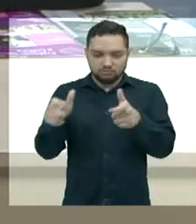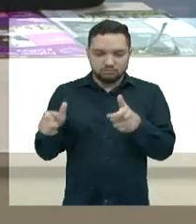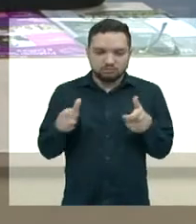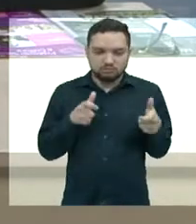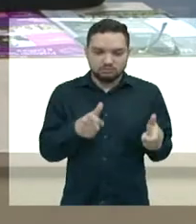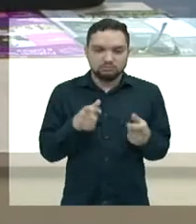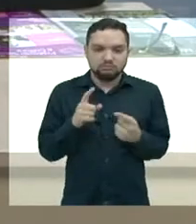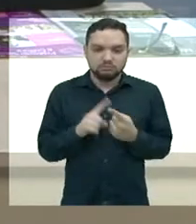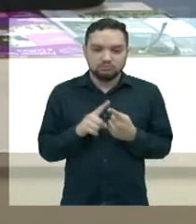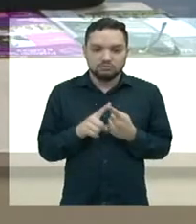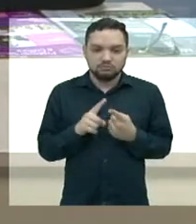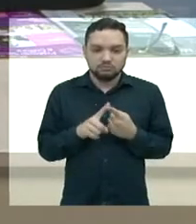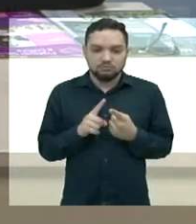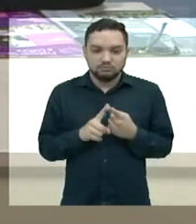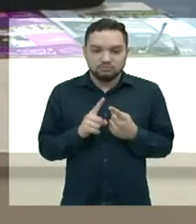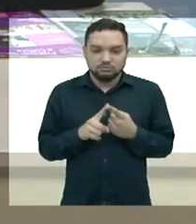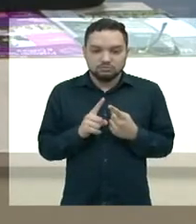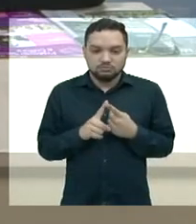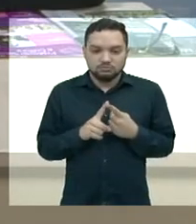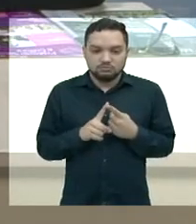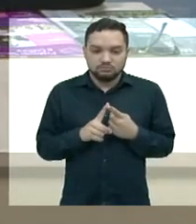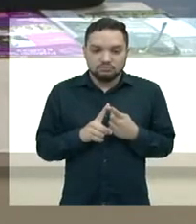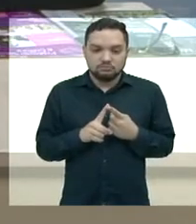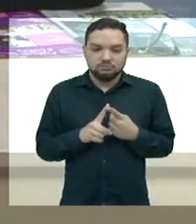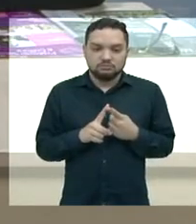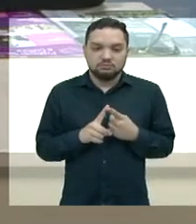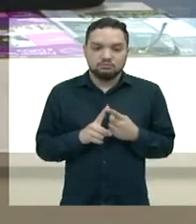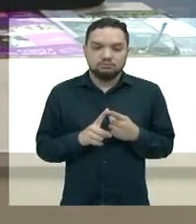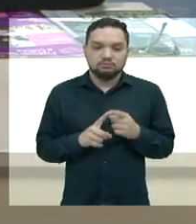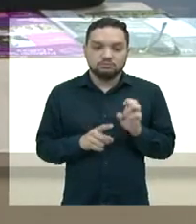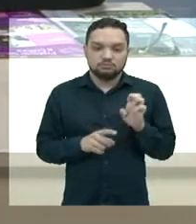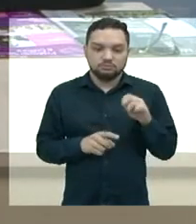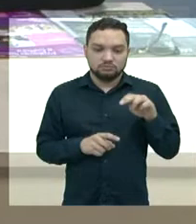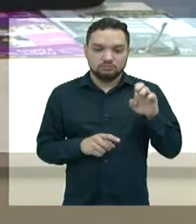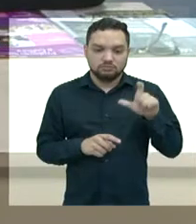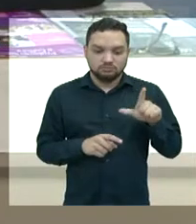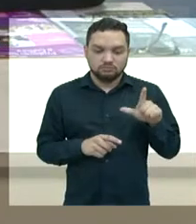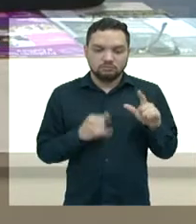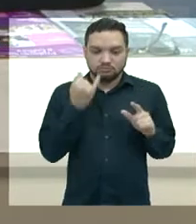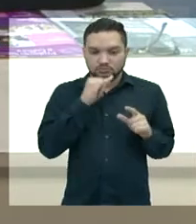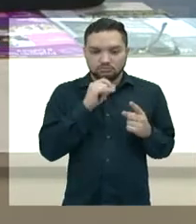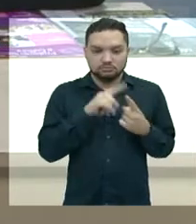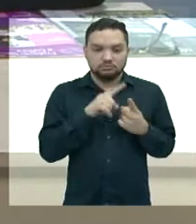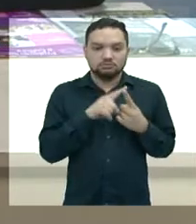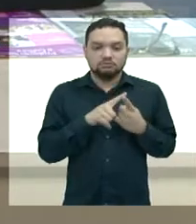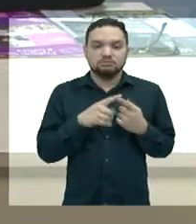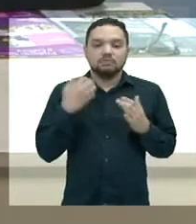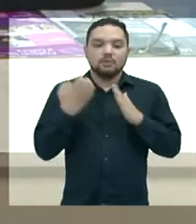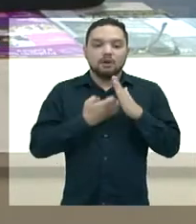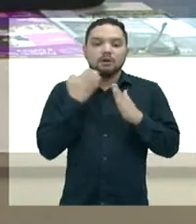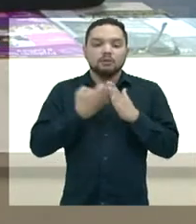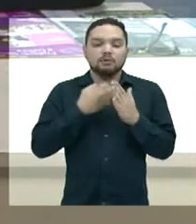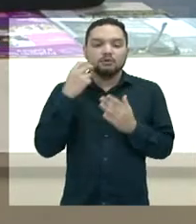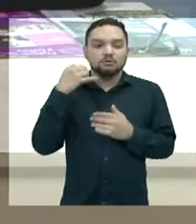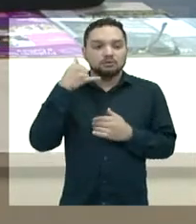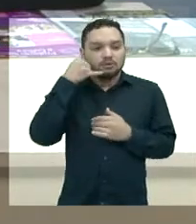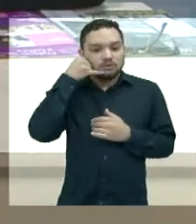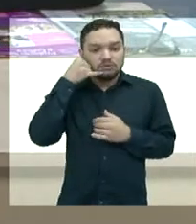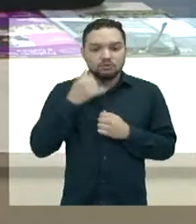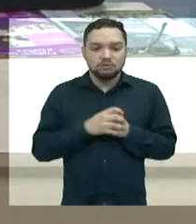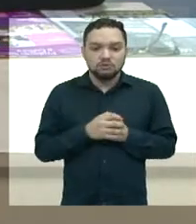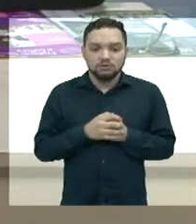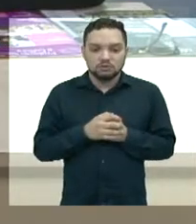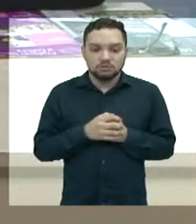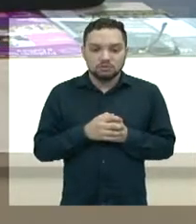da própria distribuidora de energia elétrica e também das empresas de telefonia, para não haver aquele